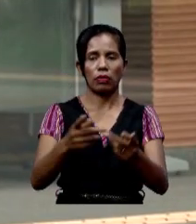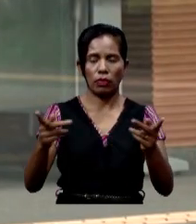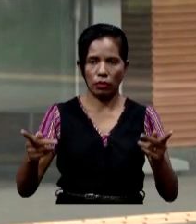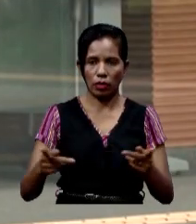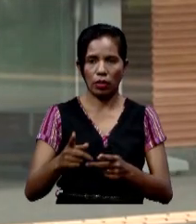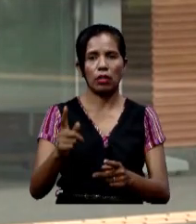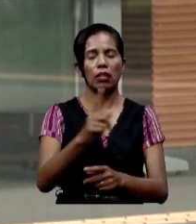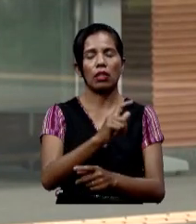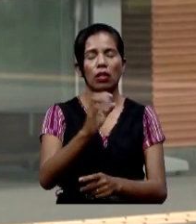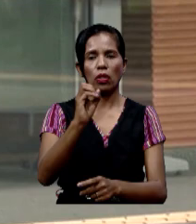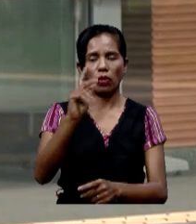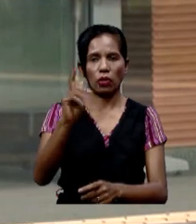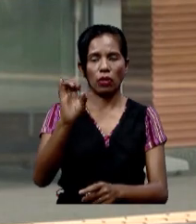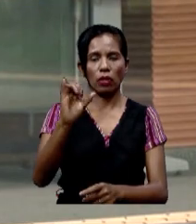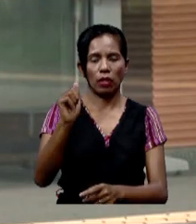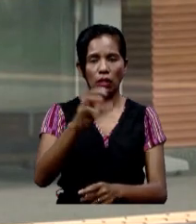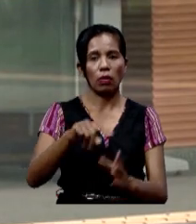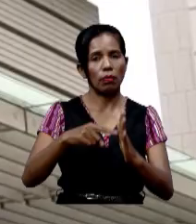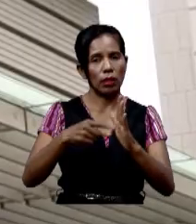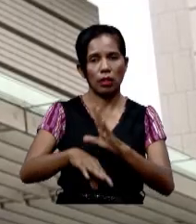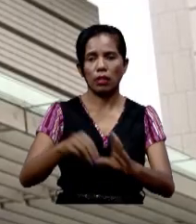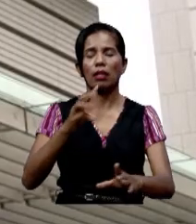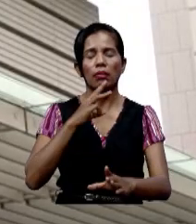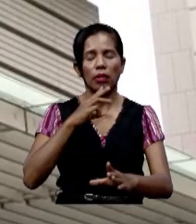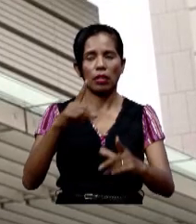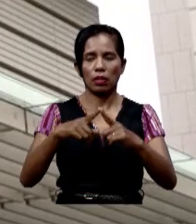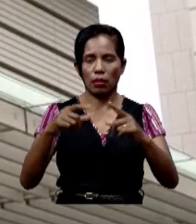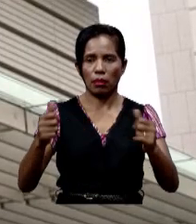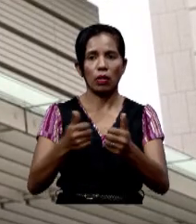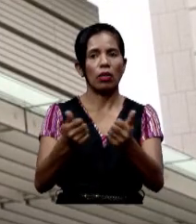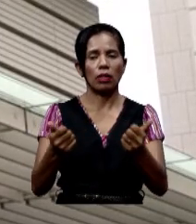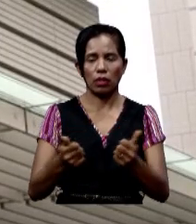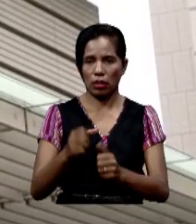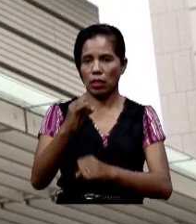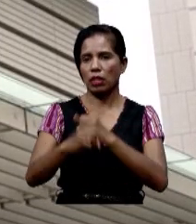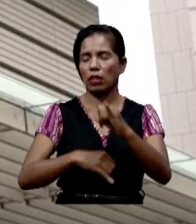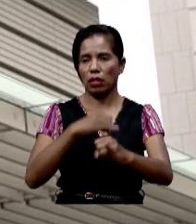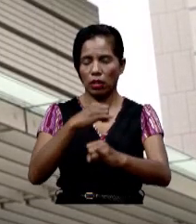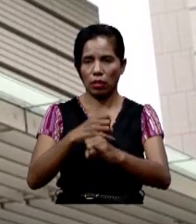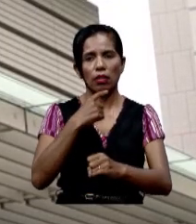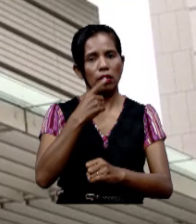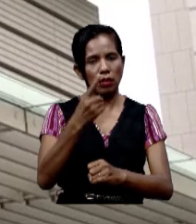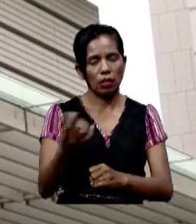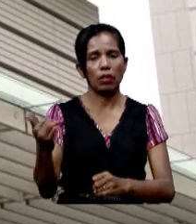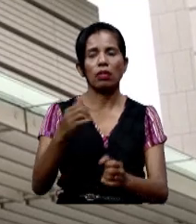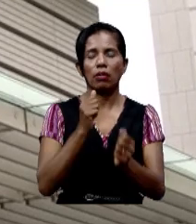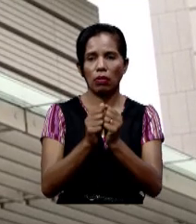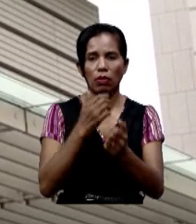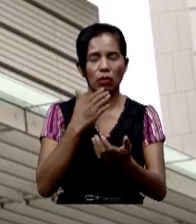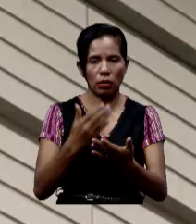Electric Power hatu hahu hasai be nebe Japão no Agência Internacional Energia Atômica hatete seguro